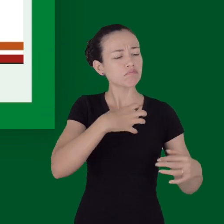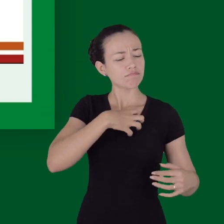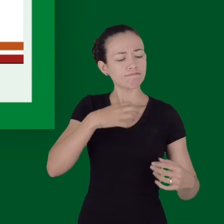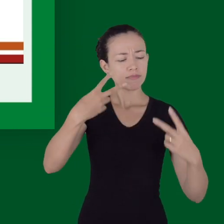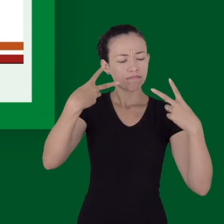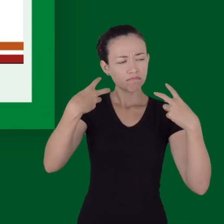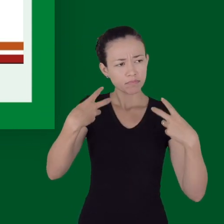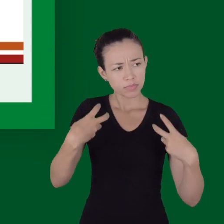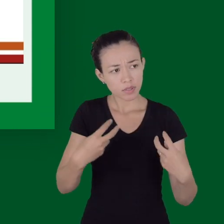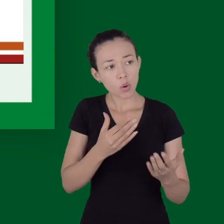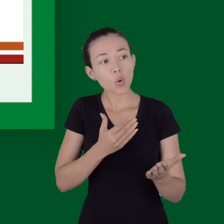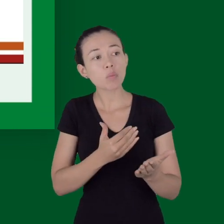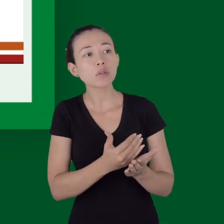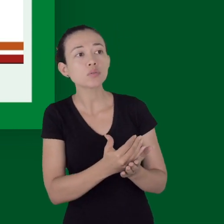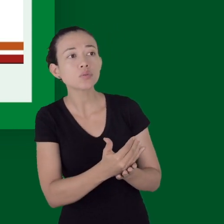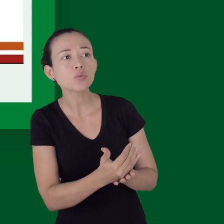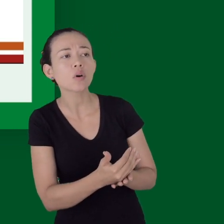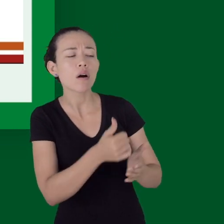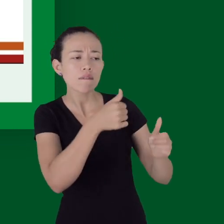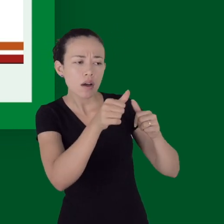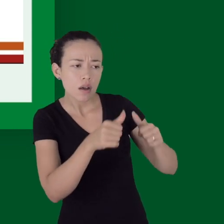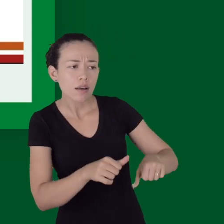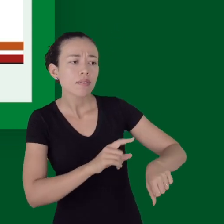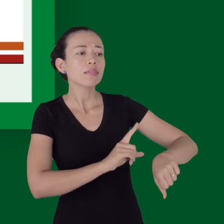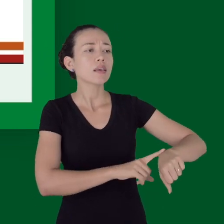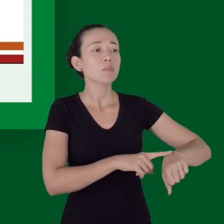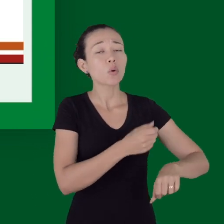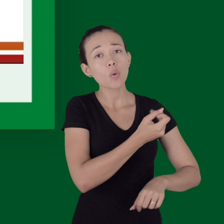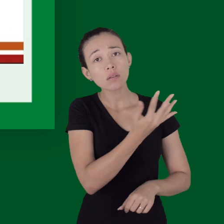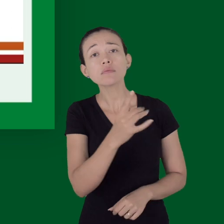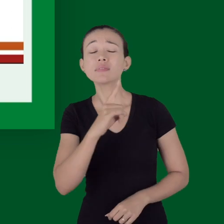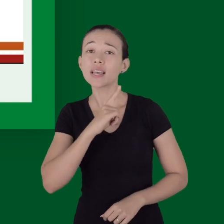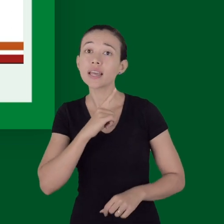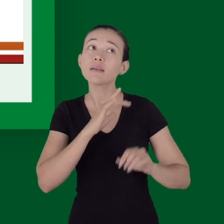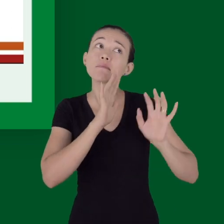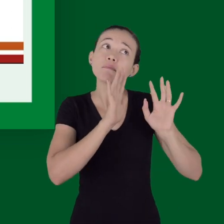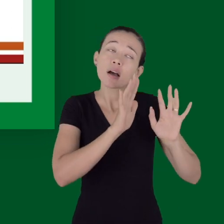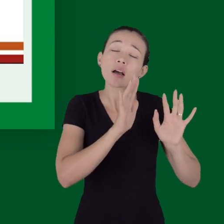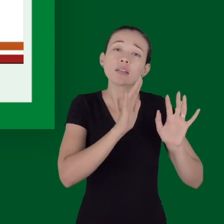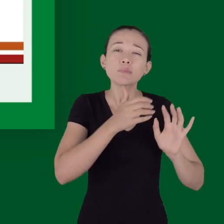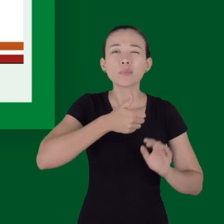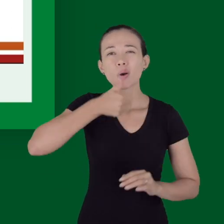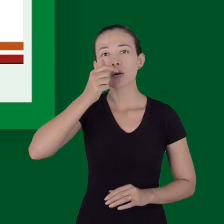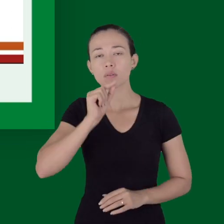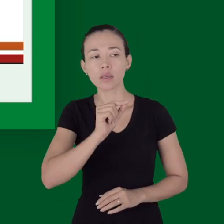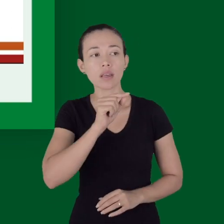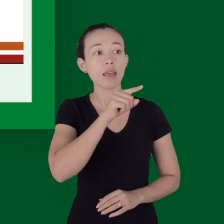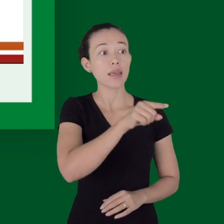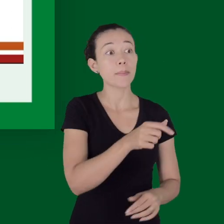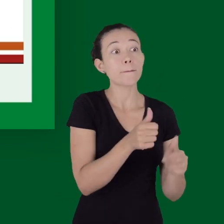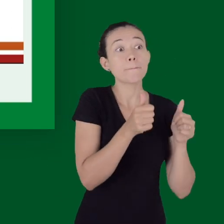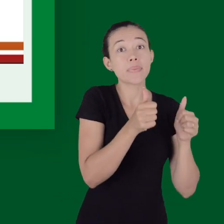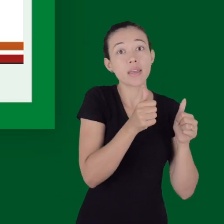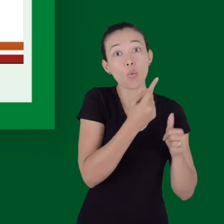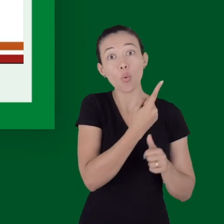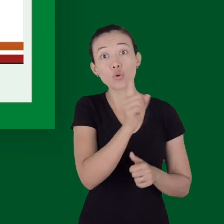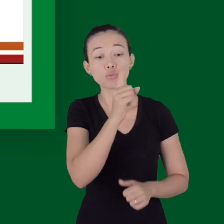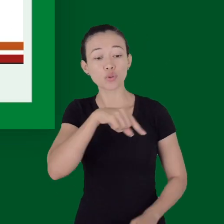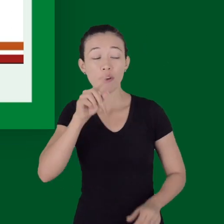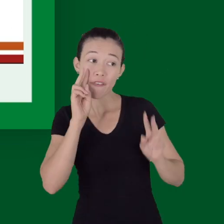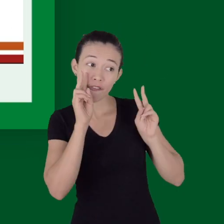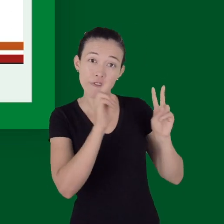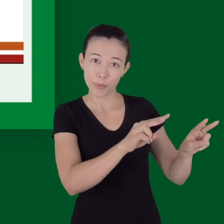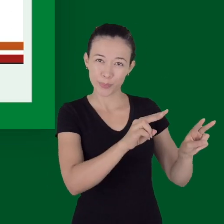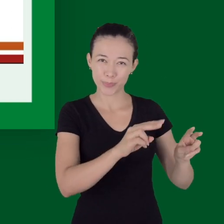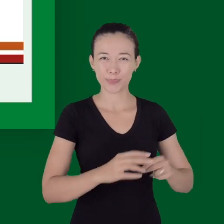recente, mas, a princípio, a gente considera a última vez que ele foi visto bem. Então, nesse caso clínico, voltando, equipe básica